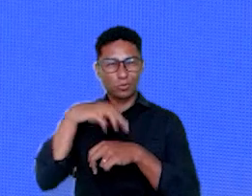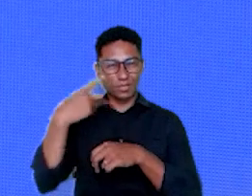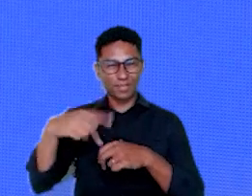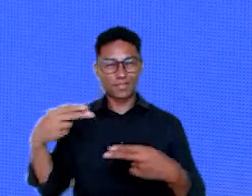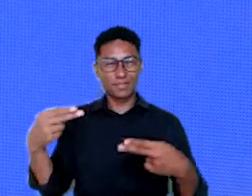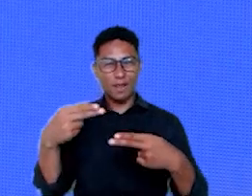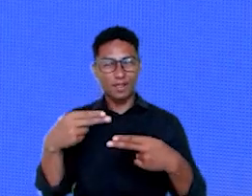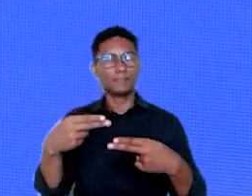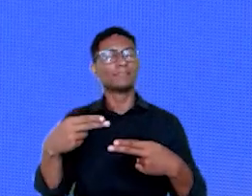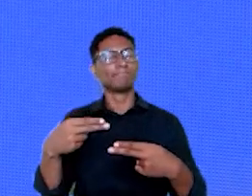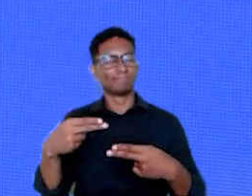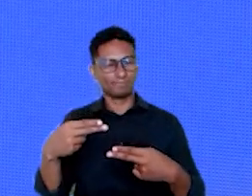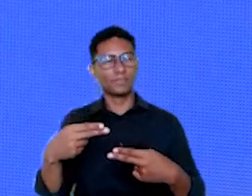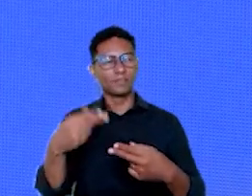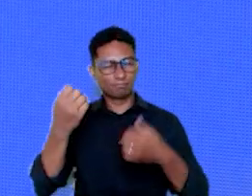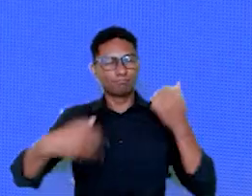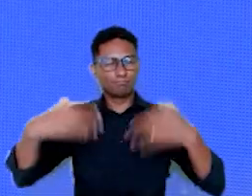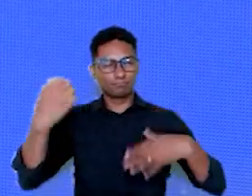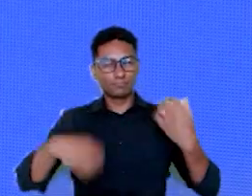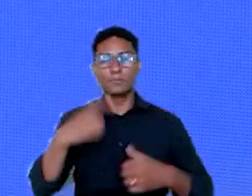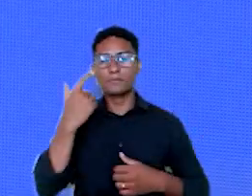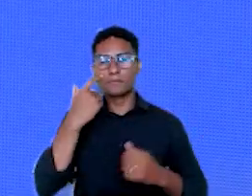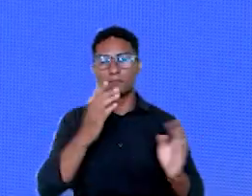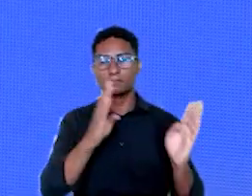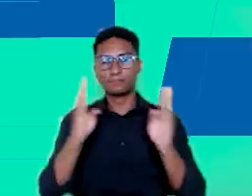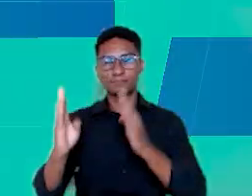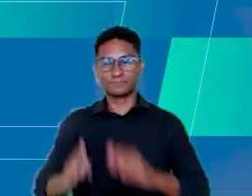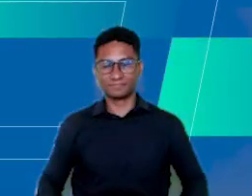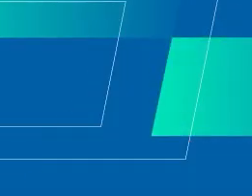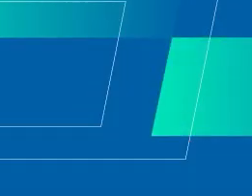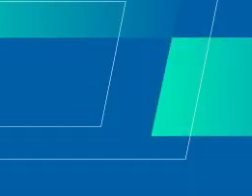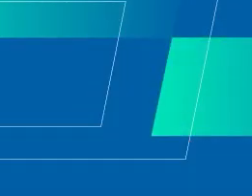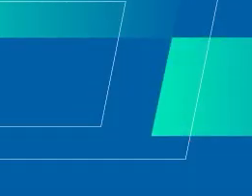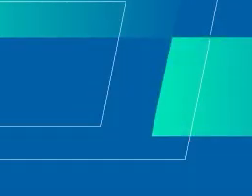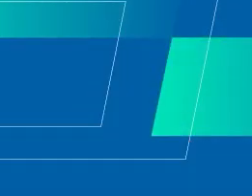uma série de dicas. Vamos assistir um trecho do vídeo.